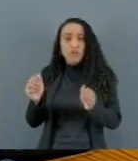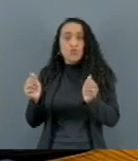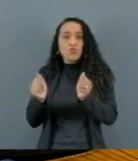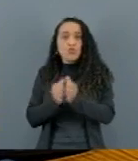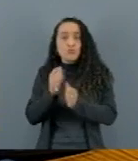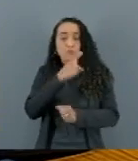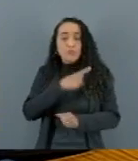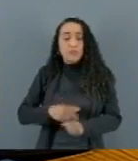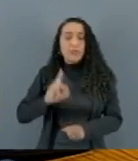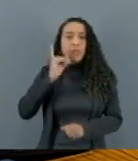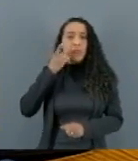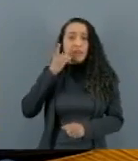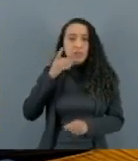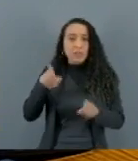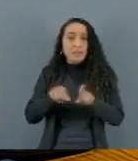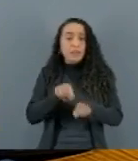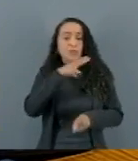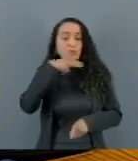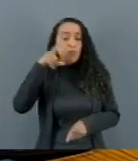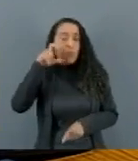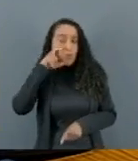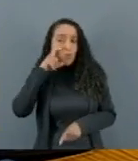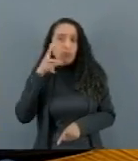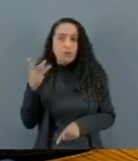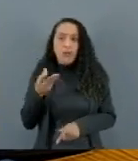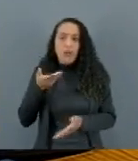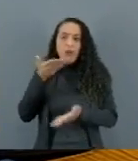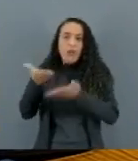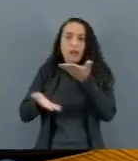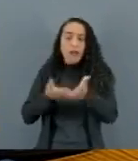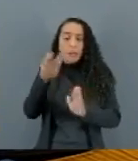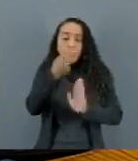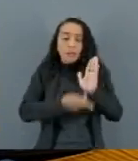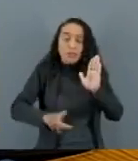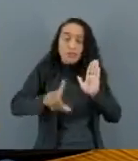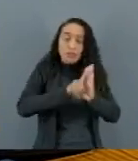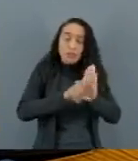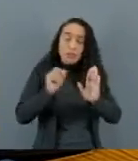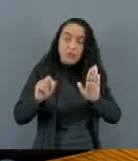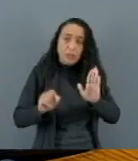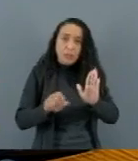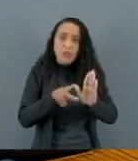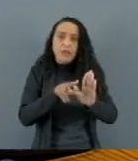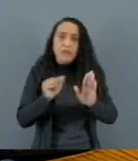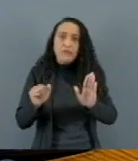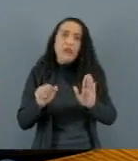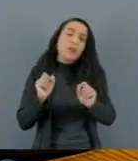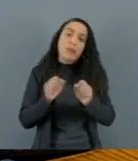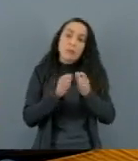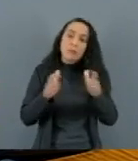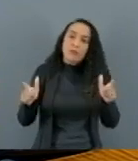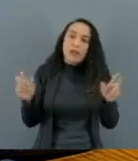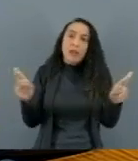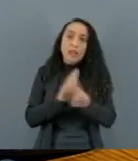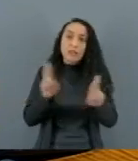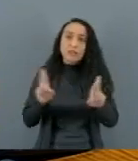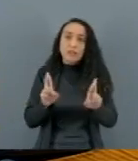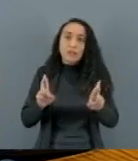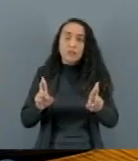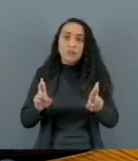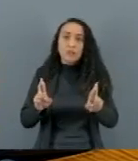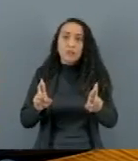presidente Davi e o presidente Hugo, estão tratando de um projeto de lei que vai distender a relação entre os dois